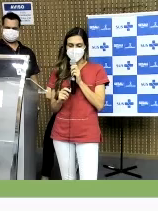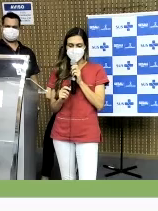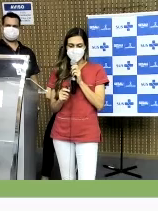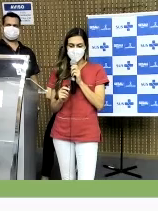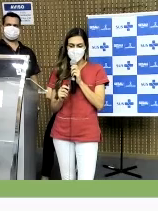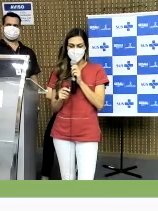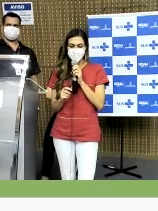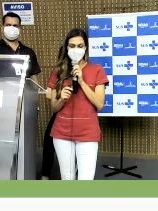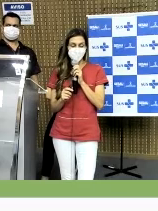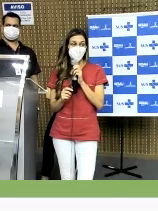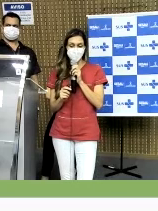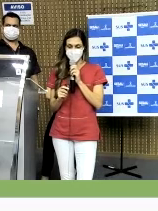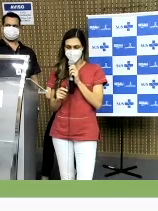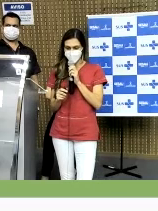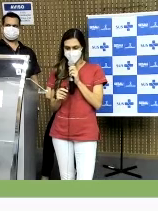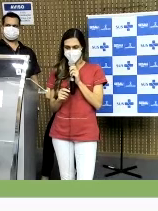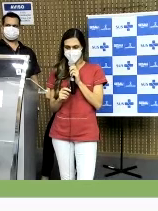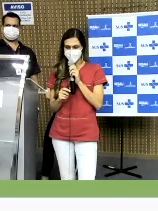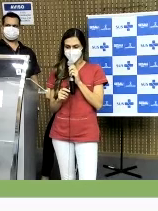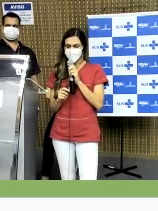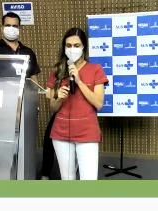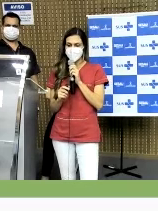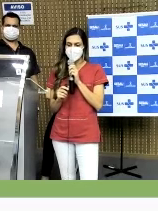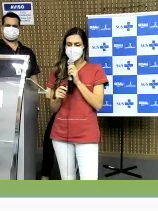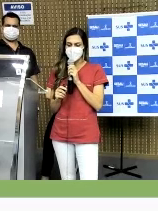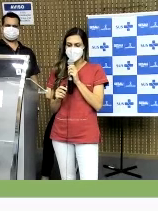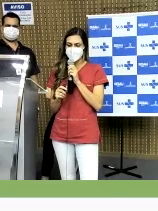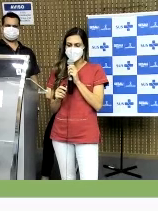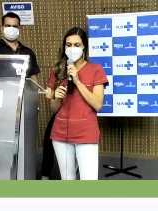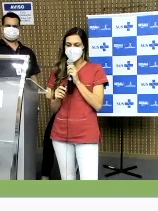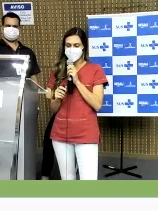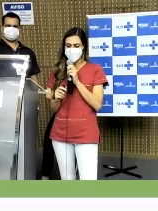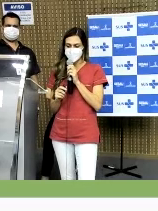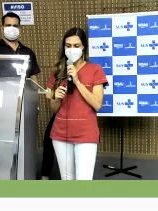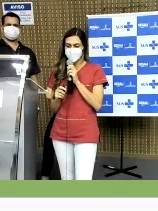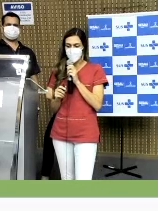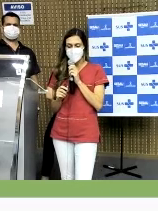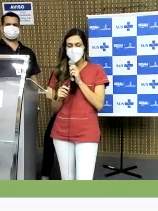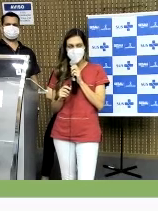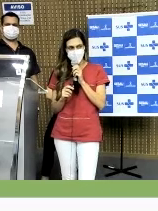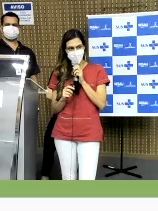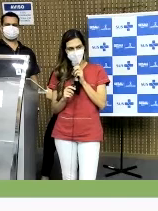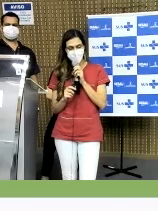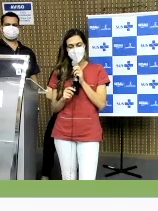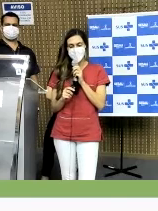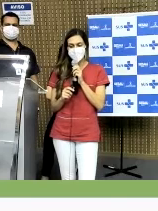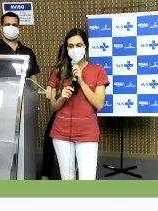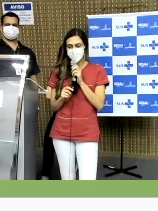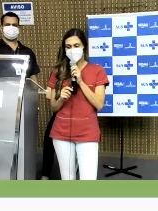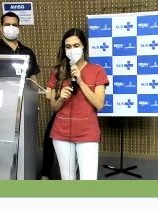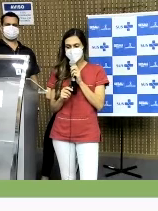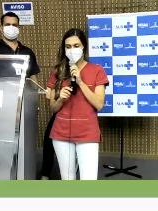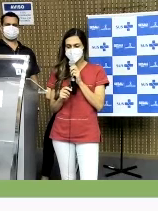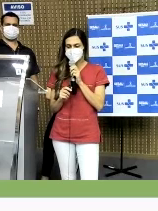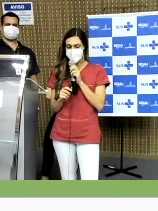Proporção de gestantes com atendimento odontológico realizado, no segundo quadrimestre de 2020 estava com 8%, e no